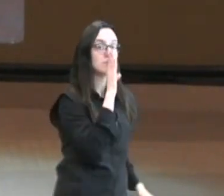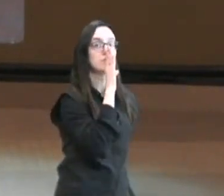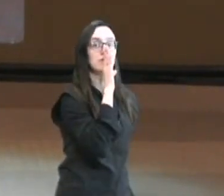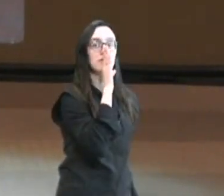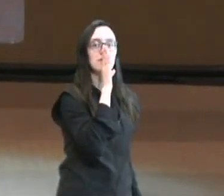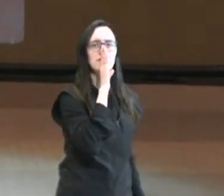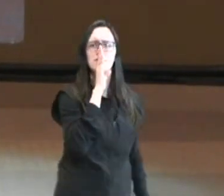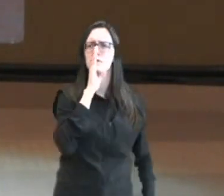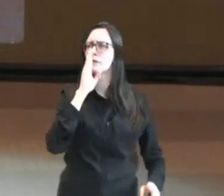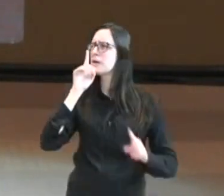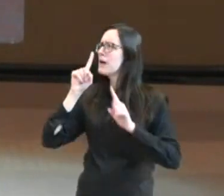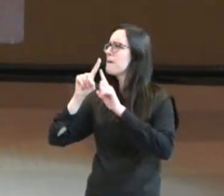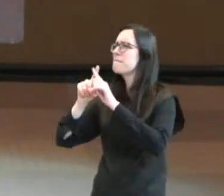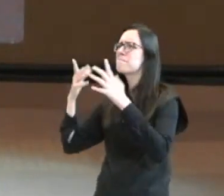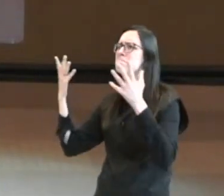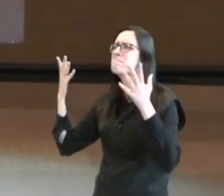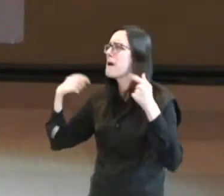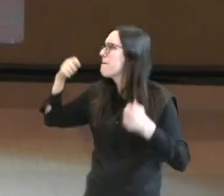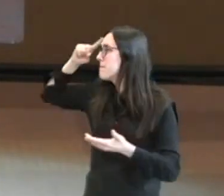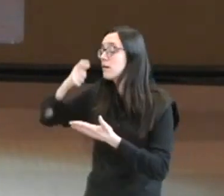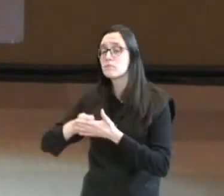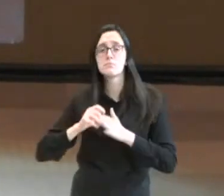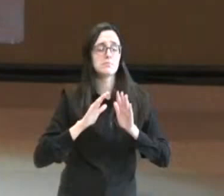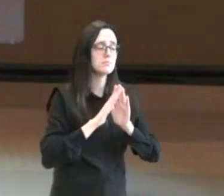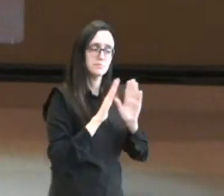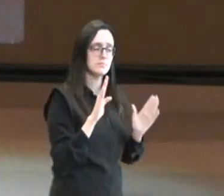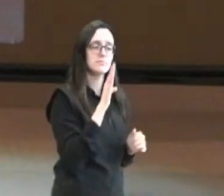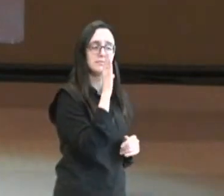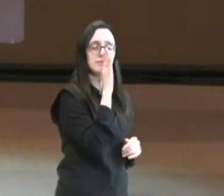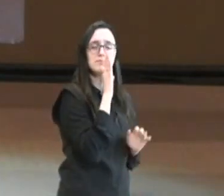Mas pastor, Senhor, eu tenho que tomar atitude. Fica quieto.